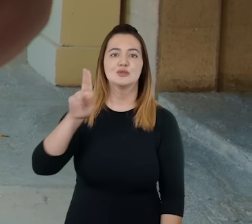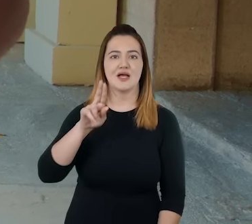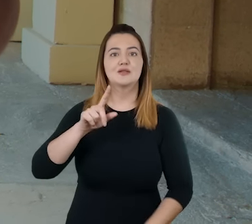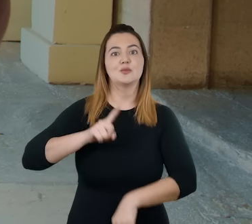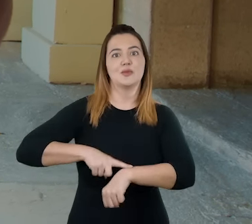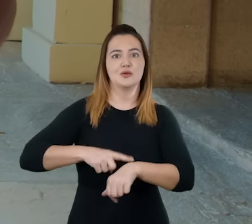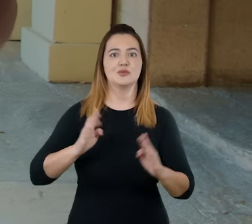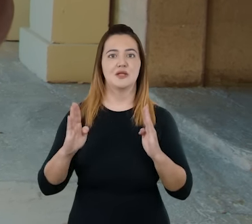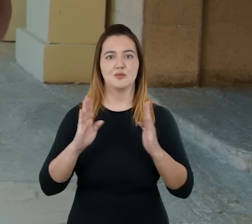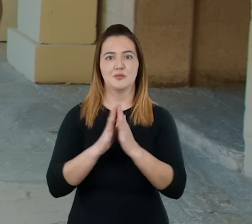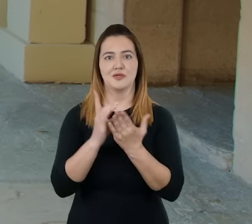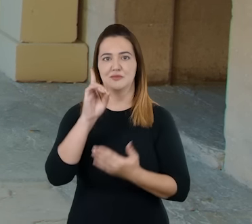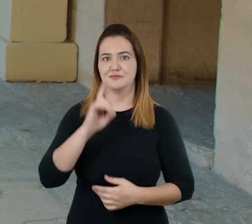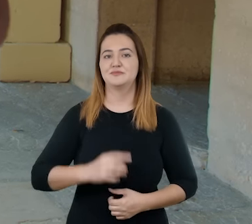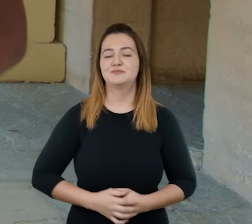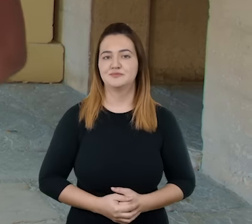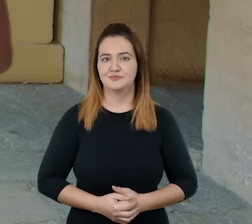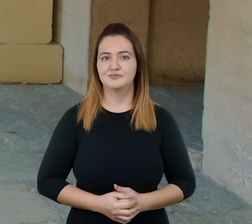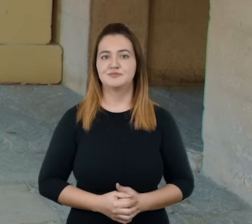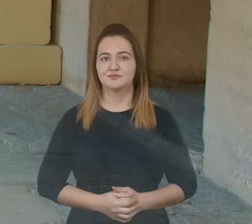usadas no tempo da Bíblia Sagrada.